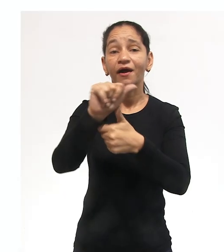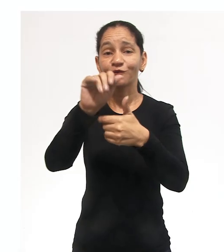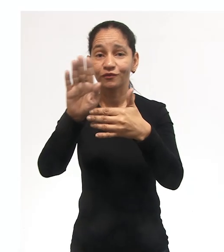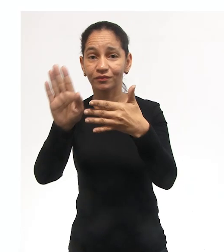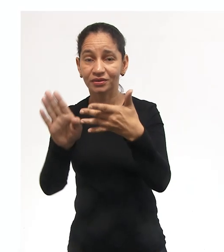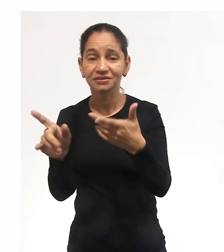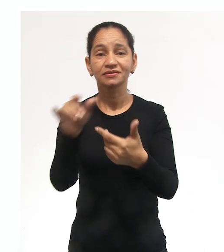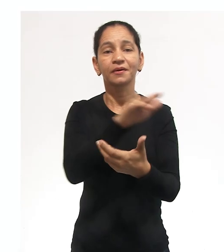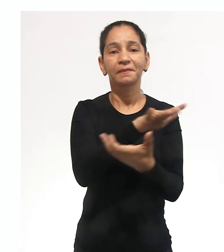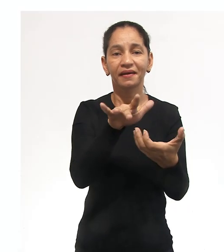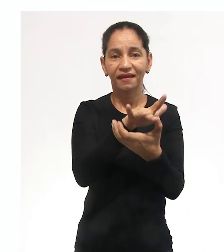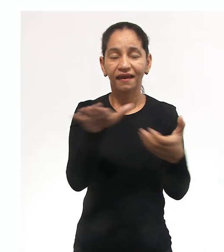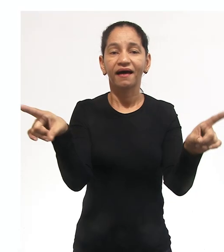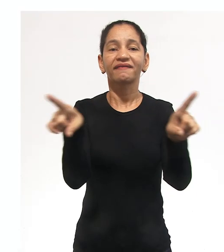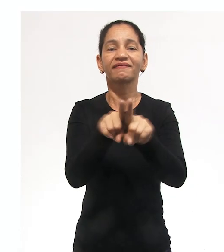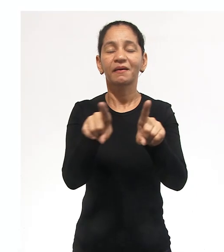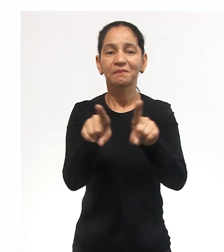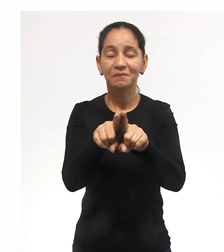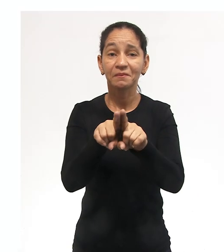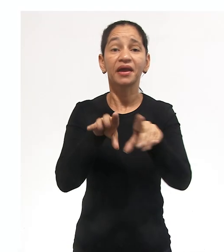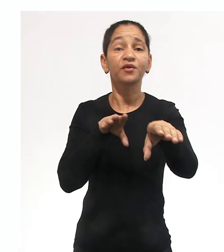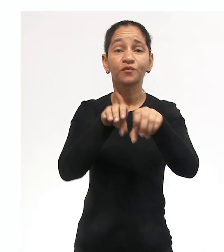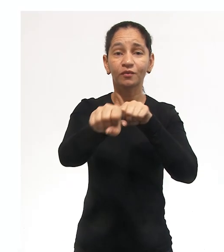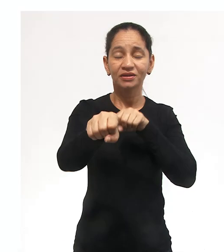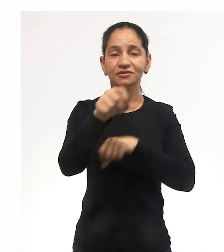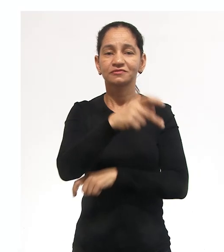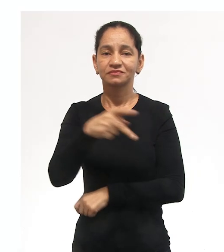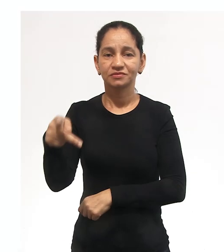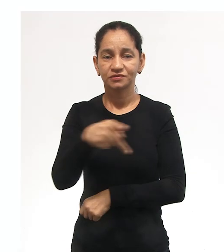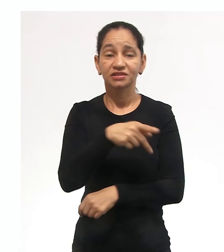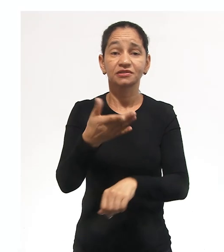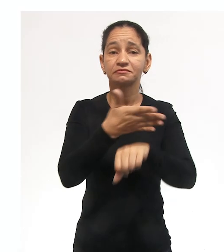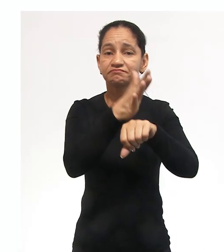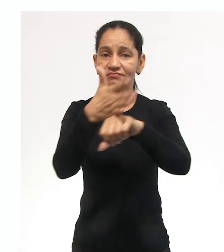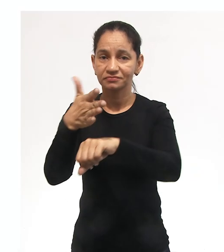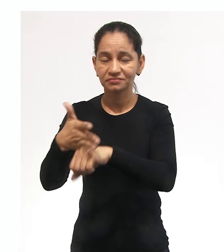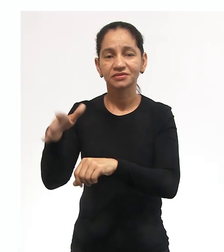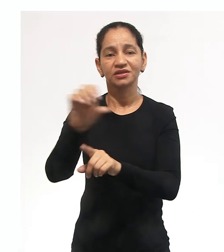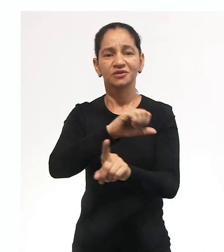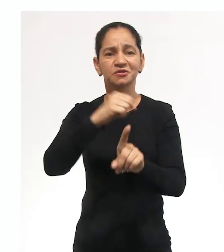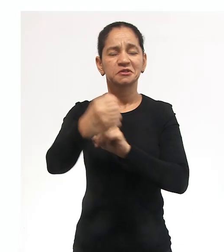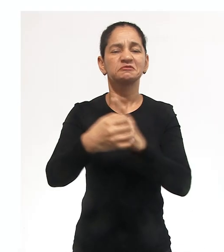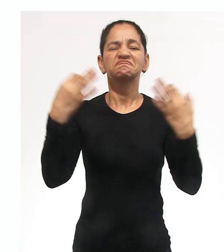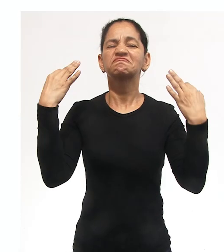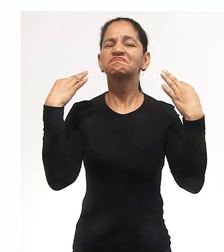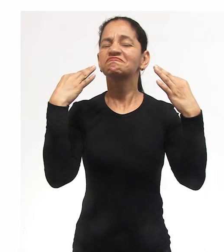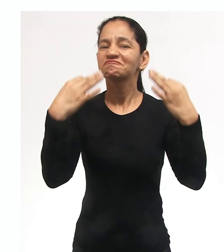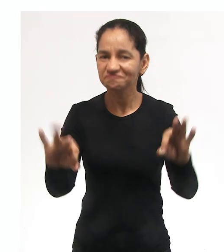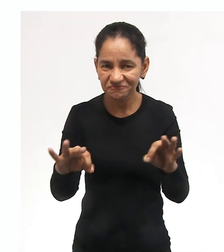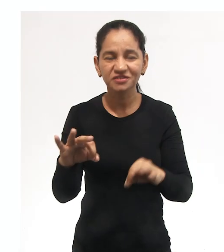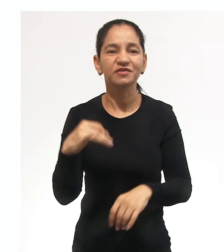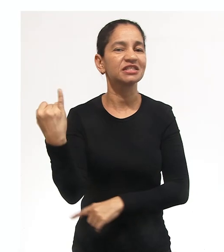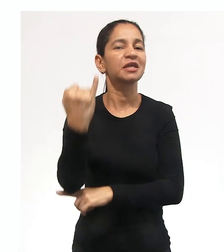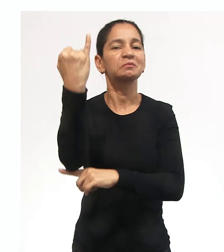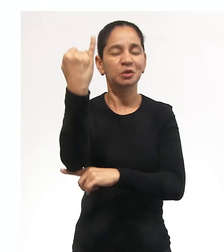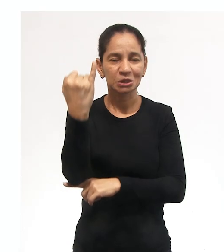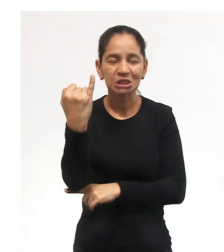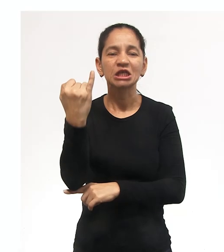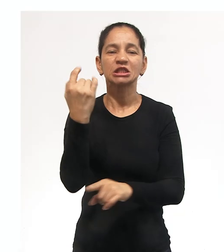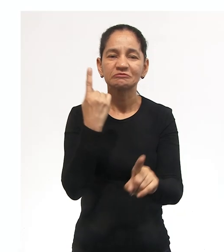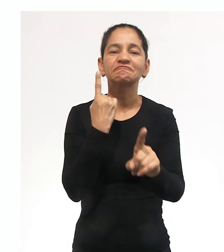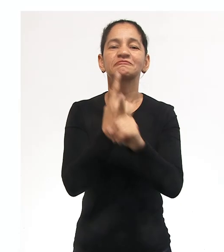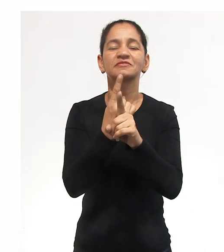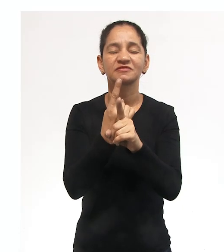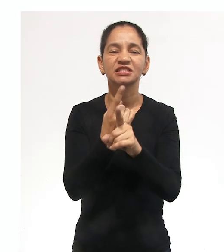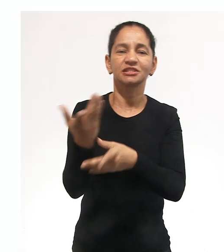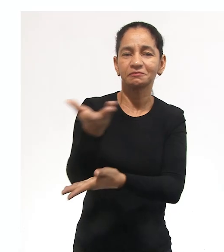e Letramento, Formação de Professores e Práticas Sociais de Leitura. Eu tenho certeza que esse encontro vai ser muito